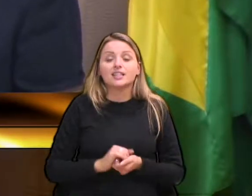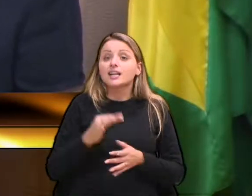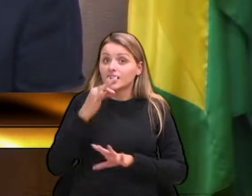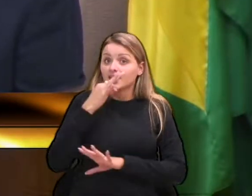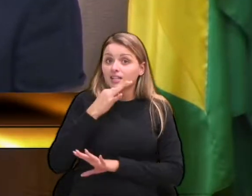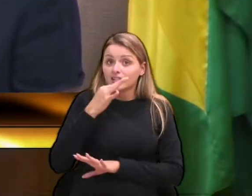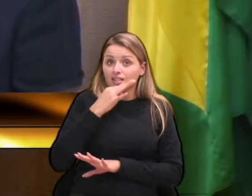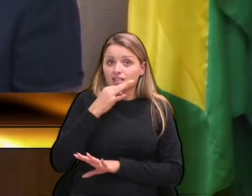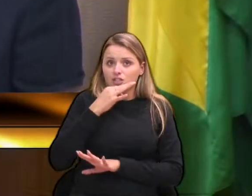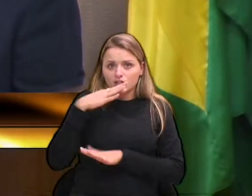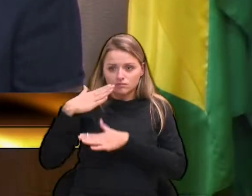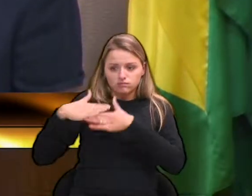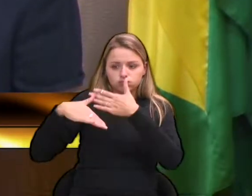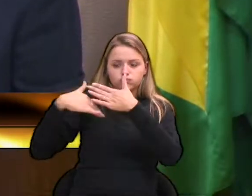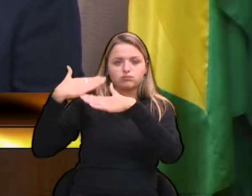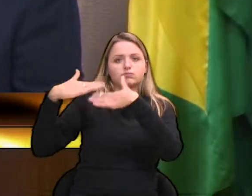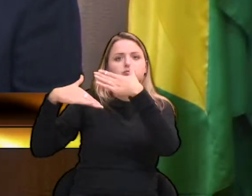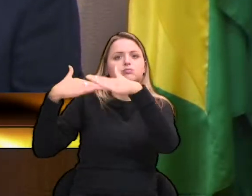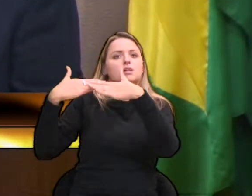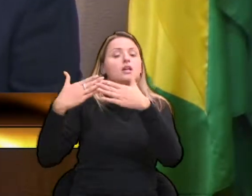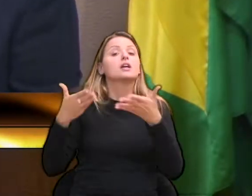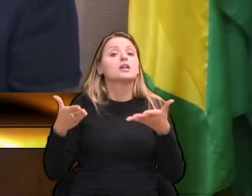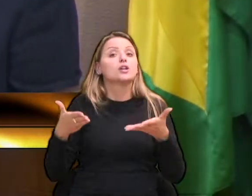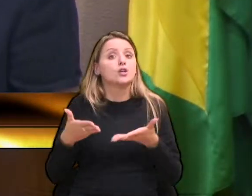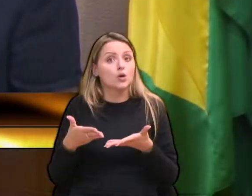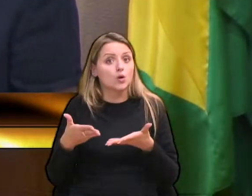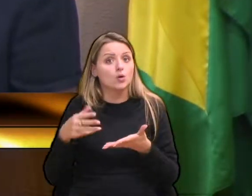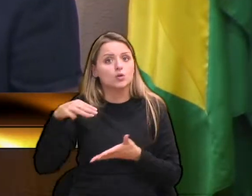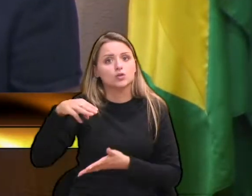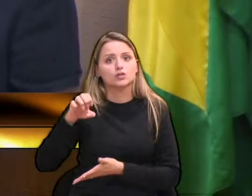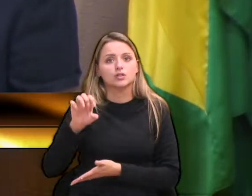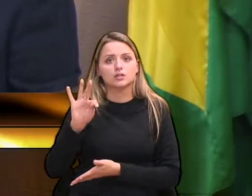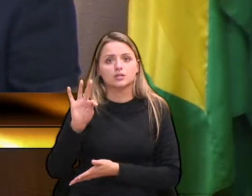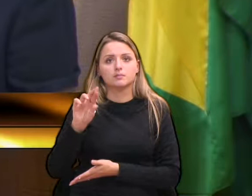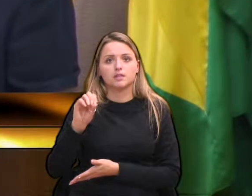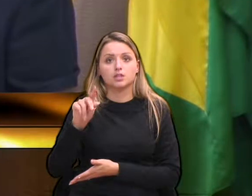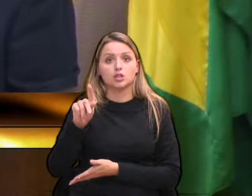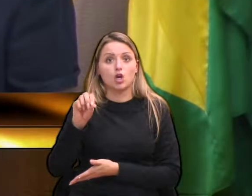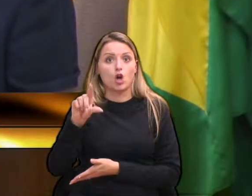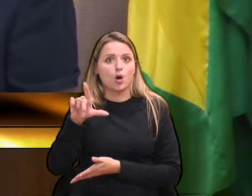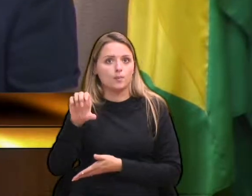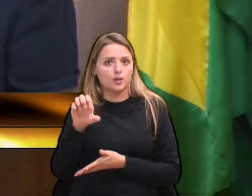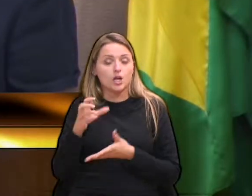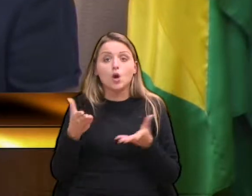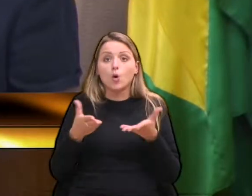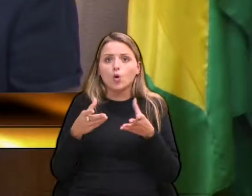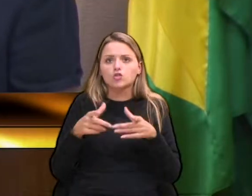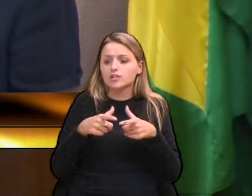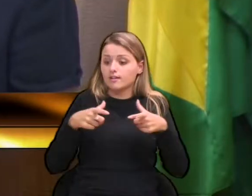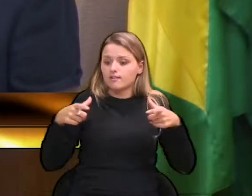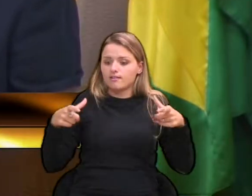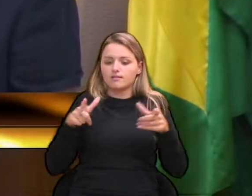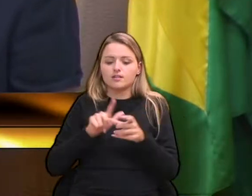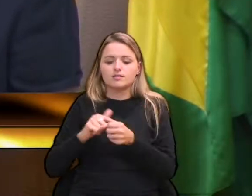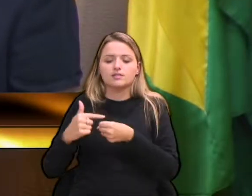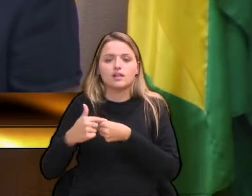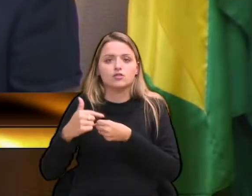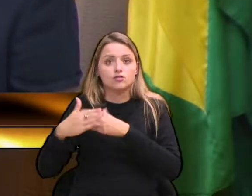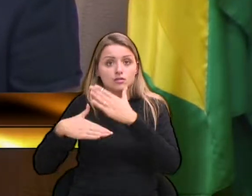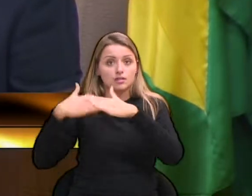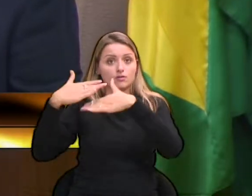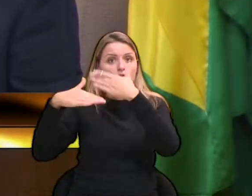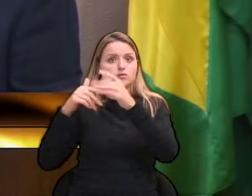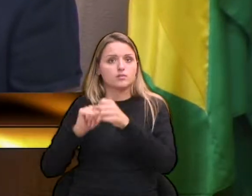Caxias do Sul evoluiu e hoje é metrópole, exemplo de desenvolvimento urbano,